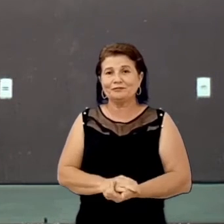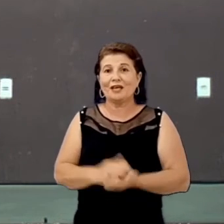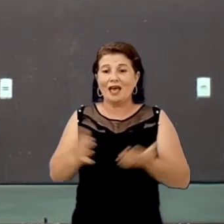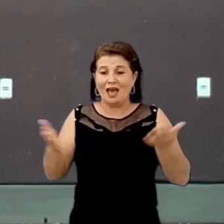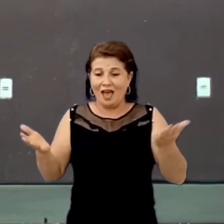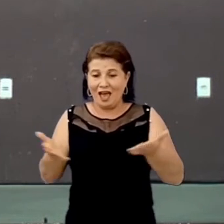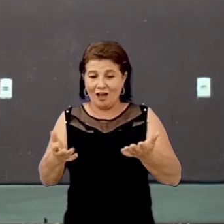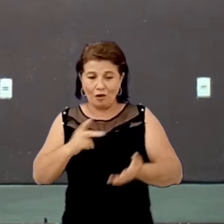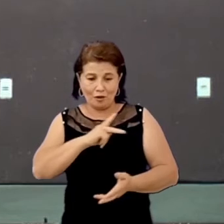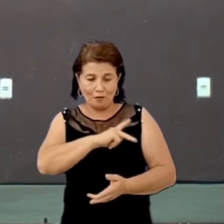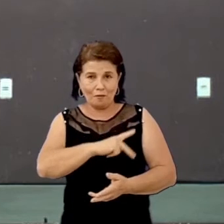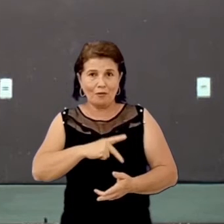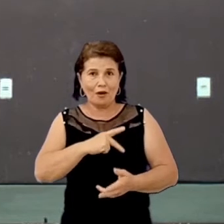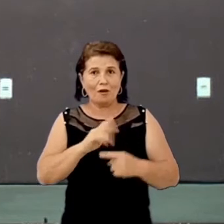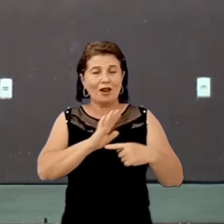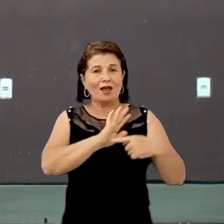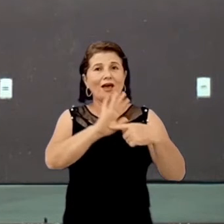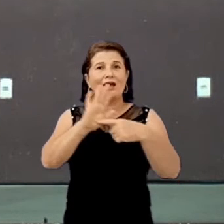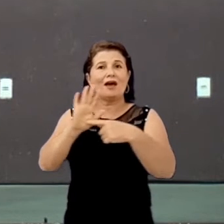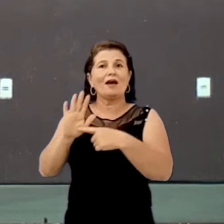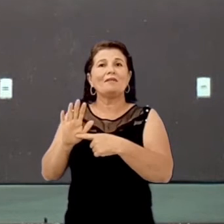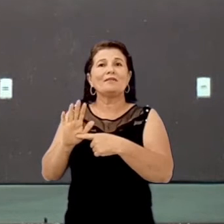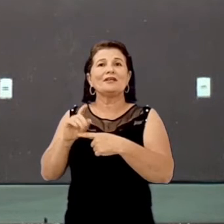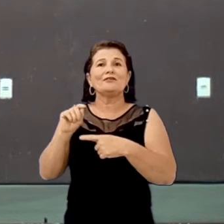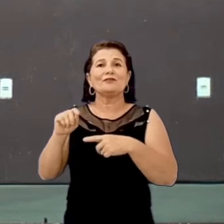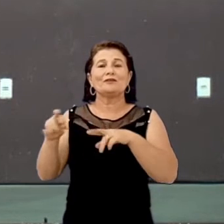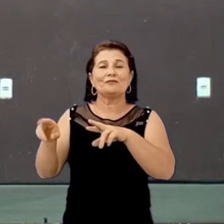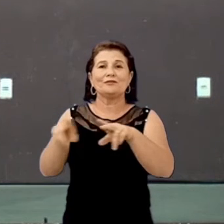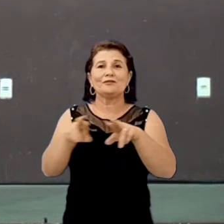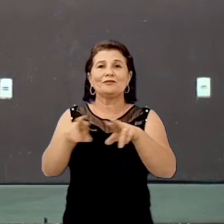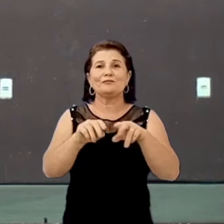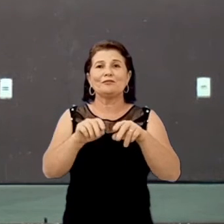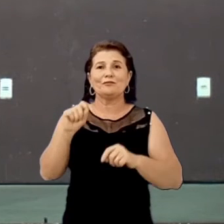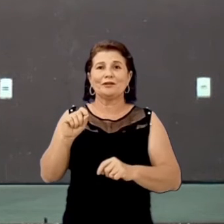Agora Paulo apresenta e diz para os irmãos o seguinte: